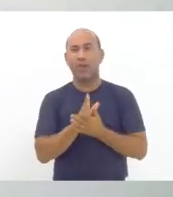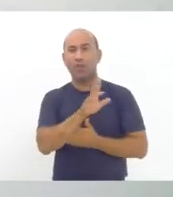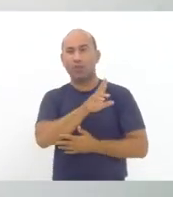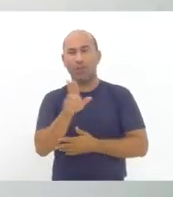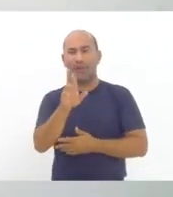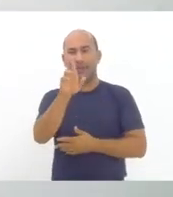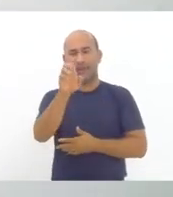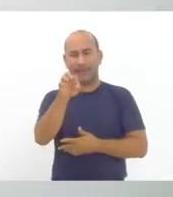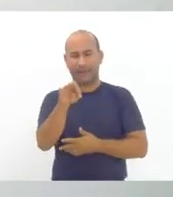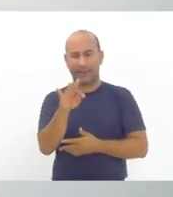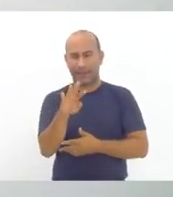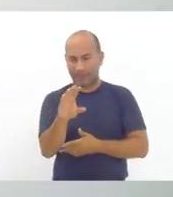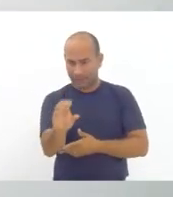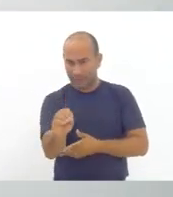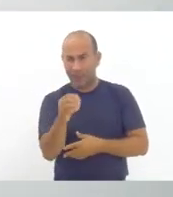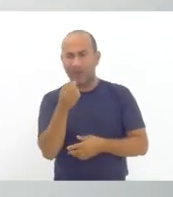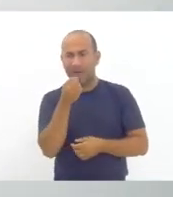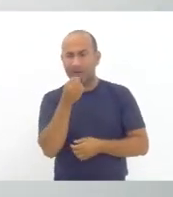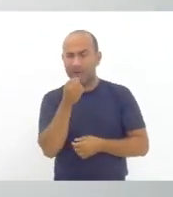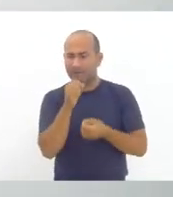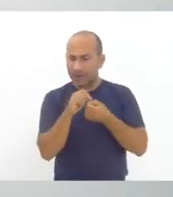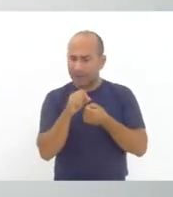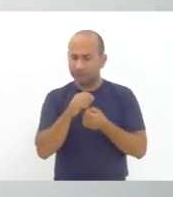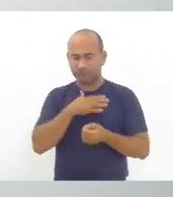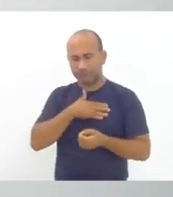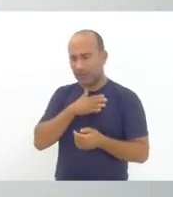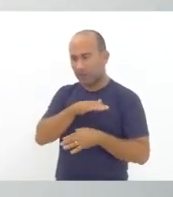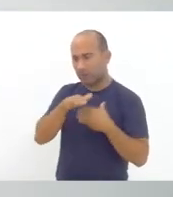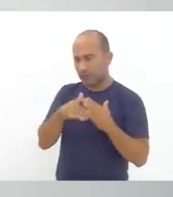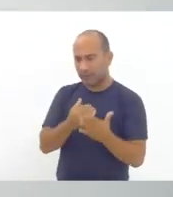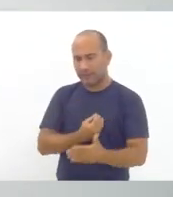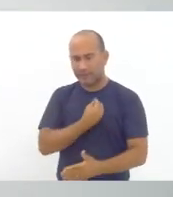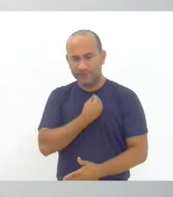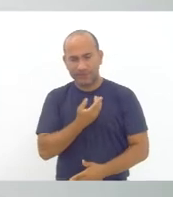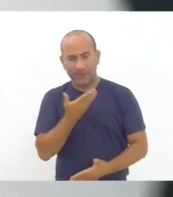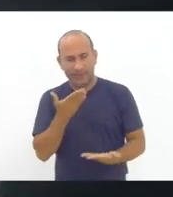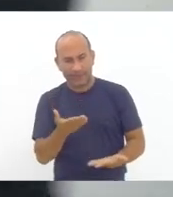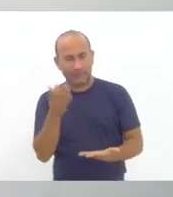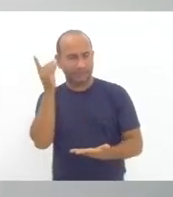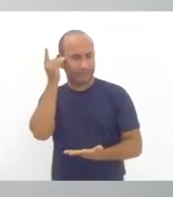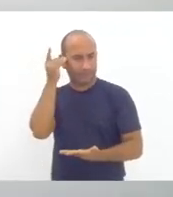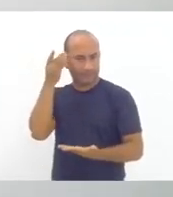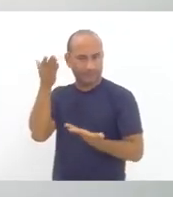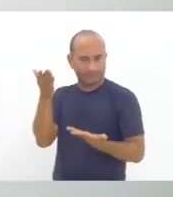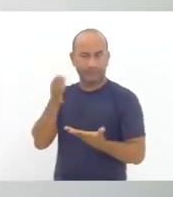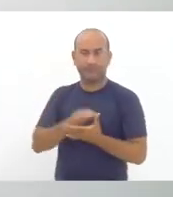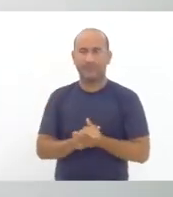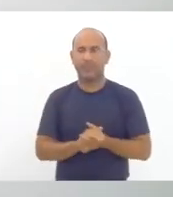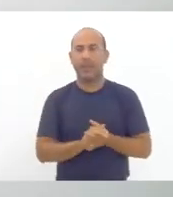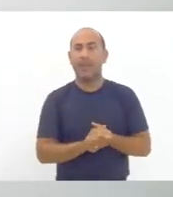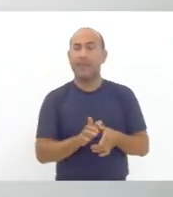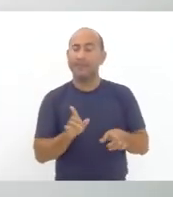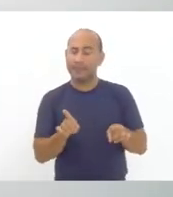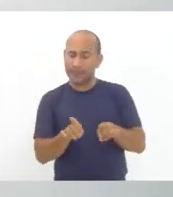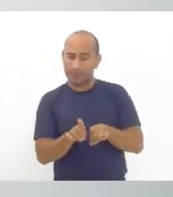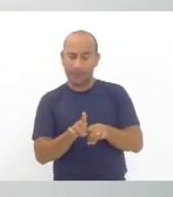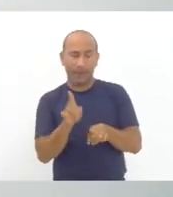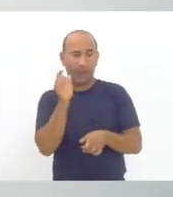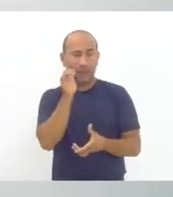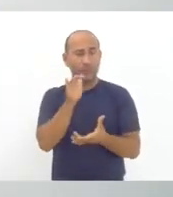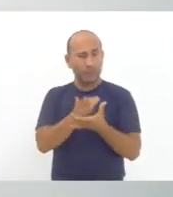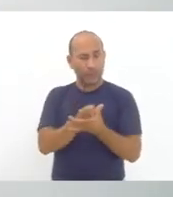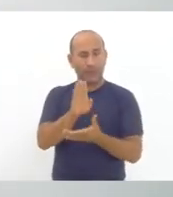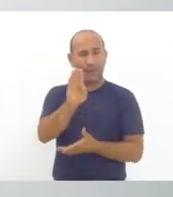faça saudação a todos os colegas do bap lá na rádio saudar a esposa do bap querida